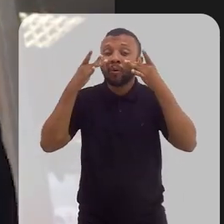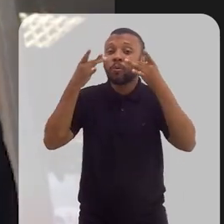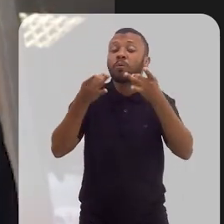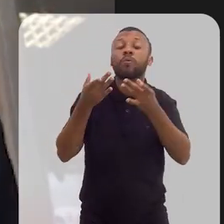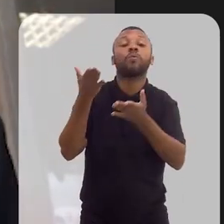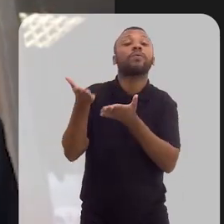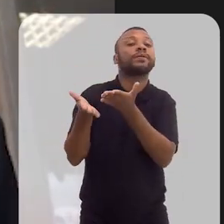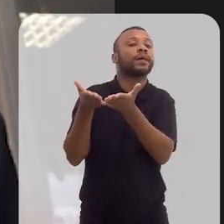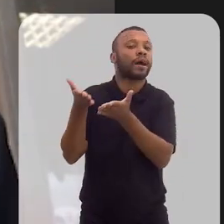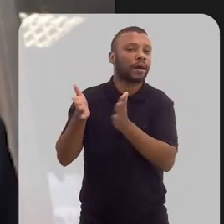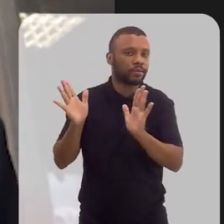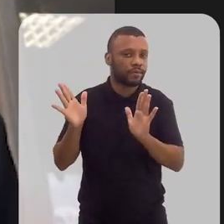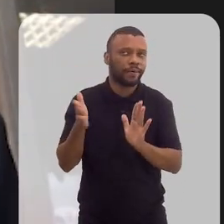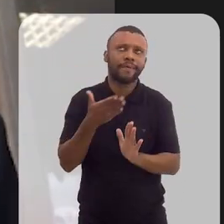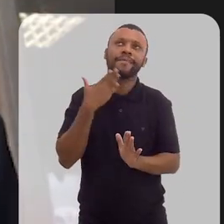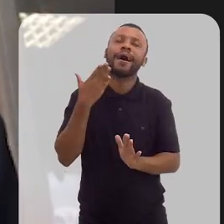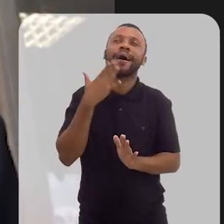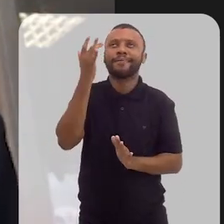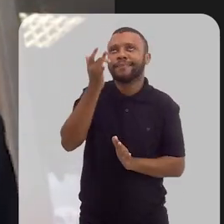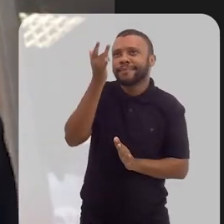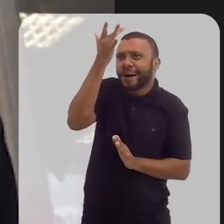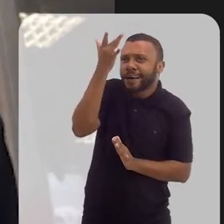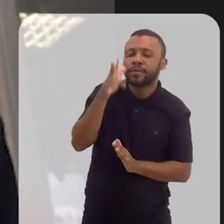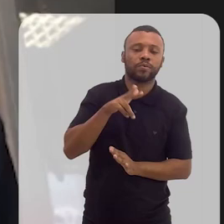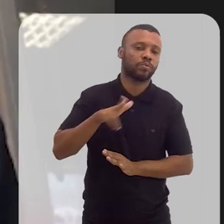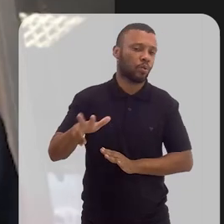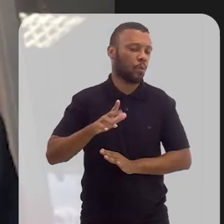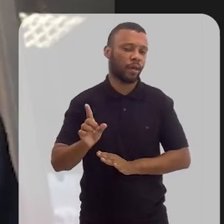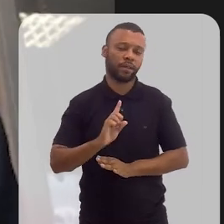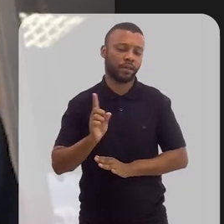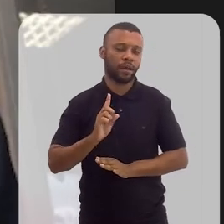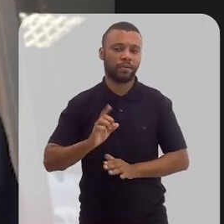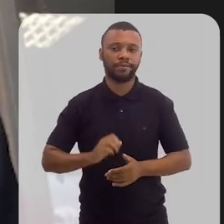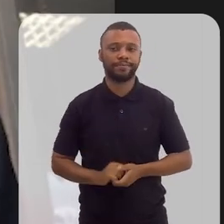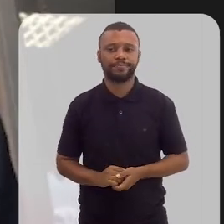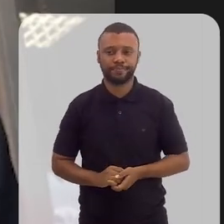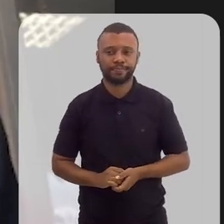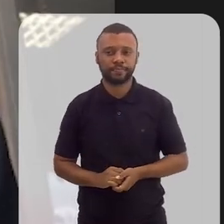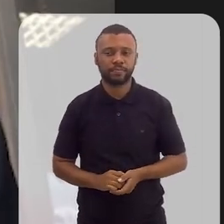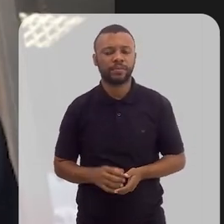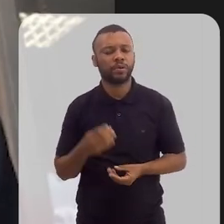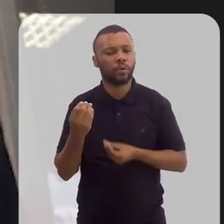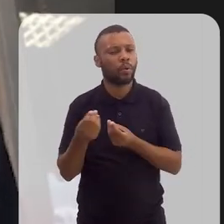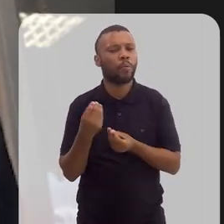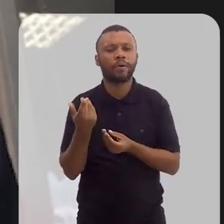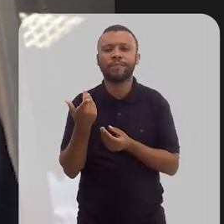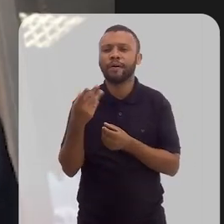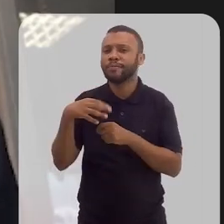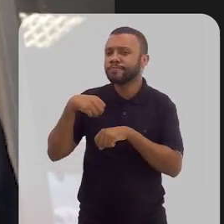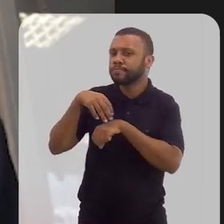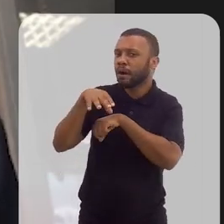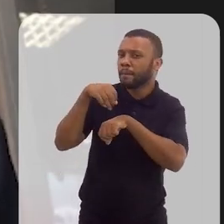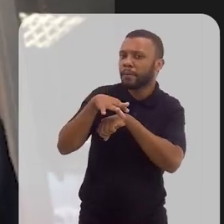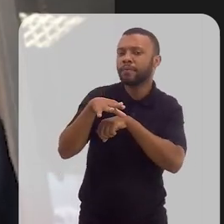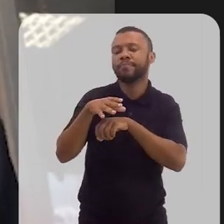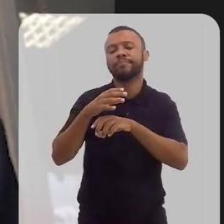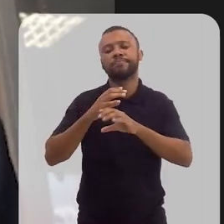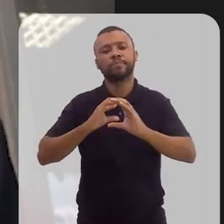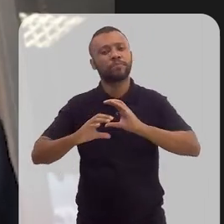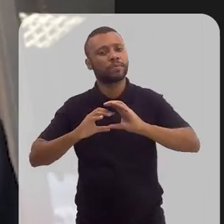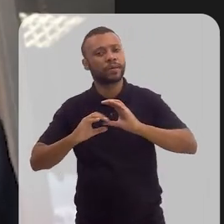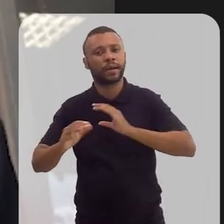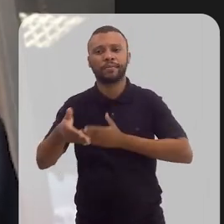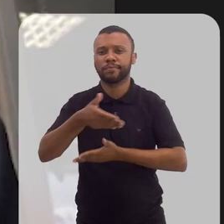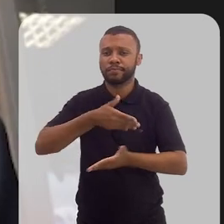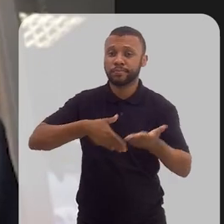cuidado com isso. Não é fácil. Eu diria assim, não é fácil. E também como eu vou comunicar isso, né? Tem muita coisa que a